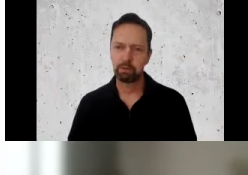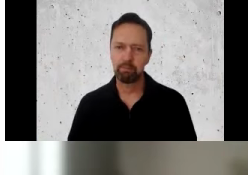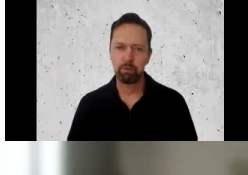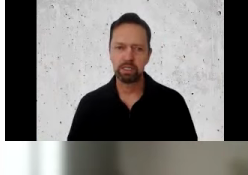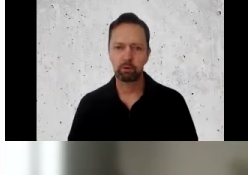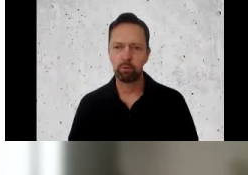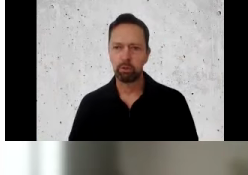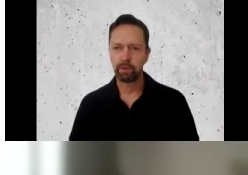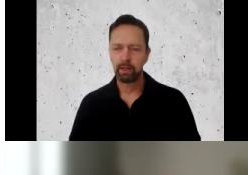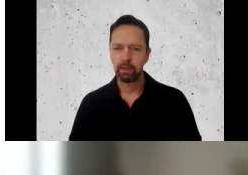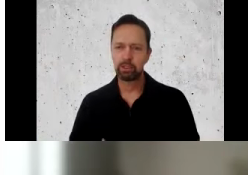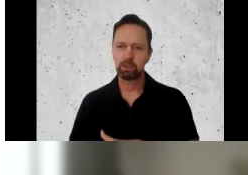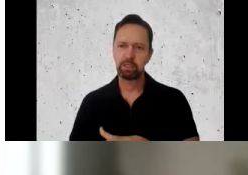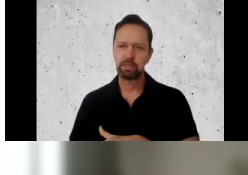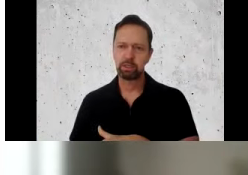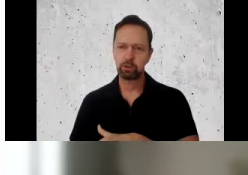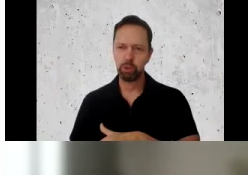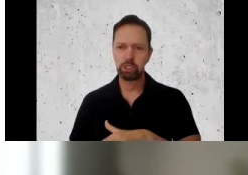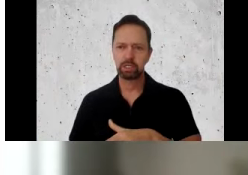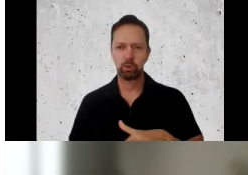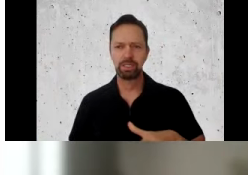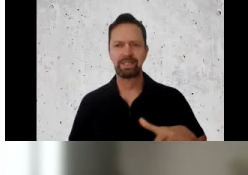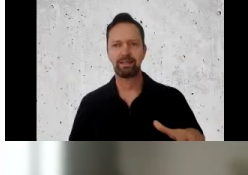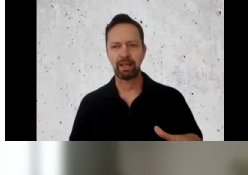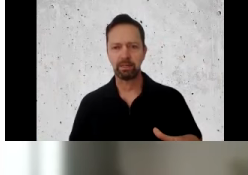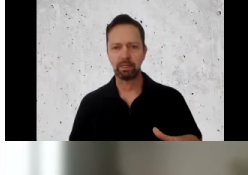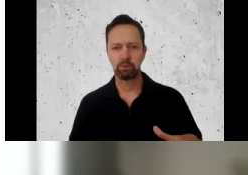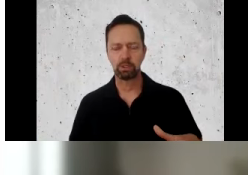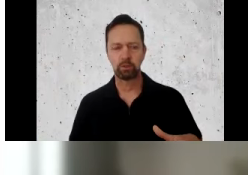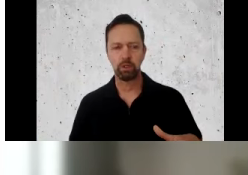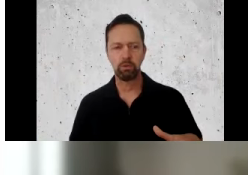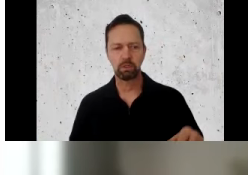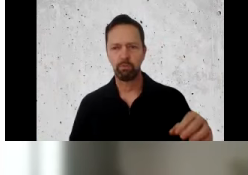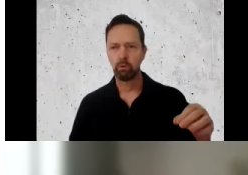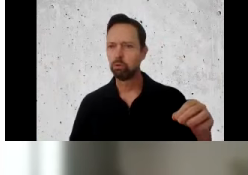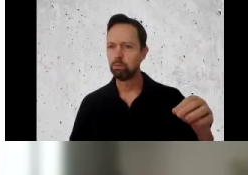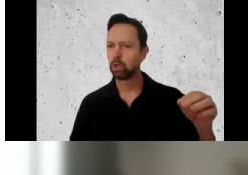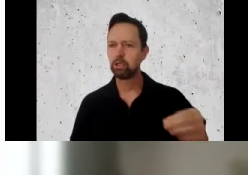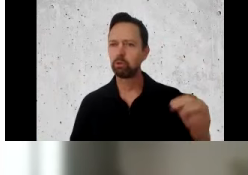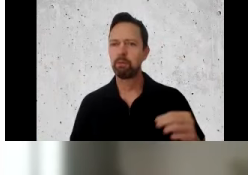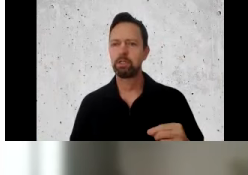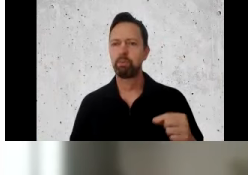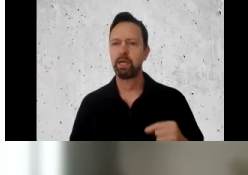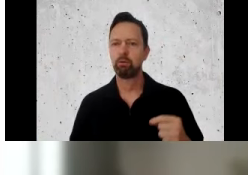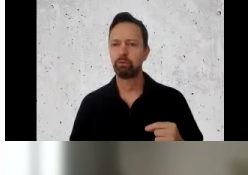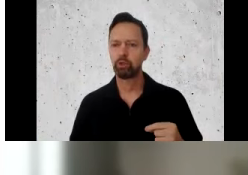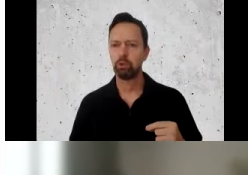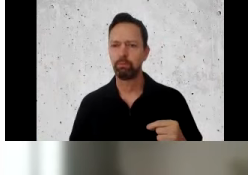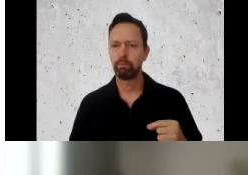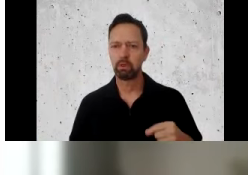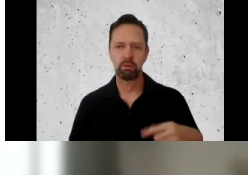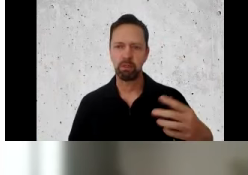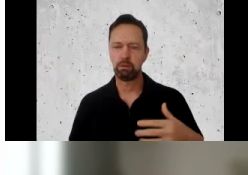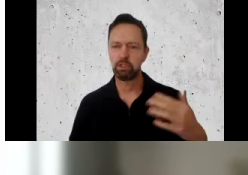paper do Leipkamp mostra, como das unitizações tentadas nos Estados Unidos, um número ridiculamente pequeno